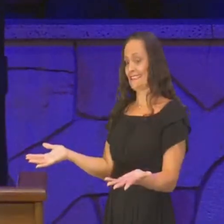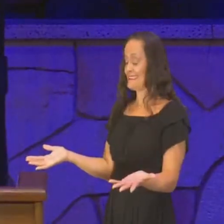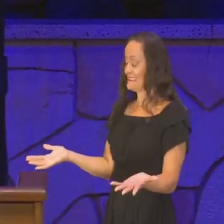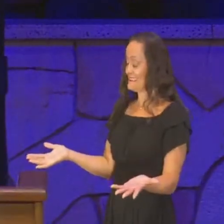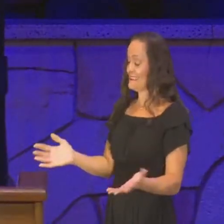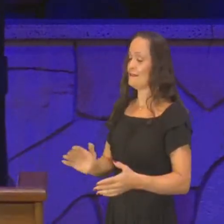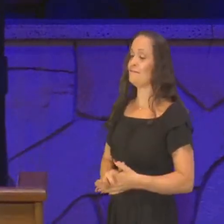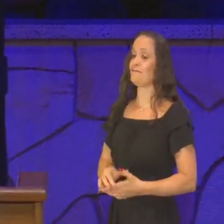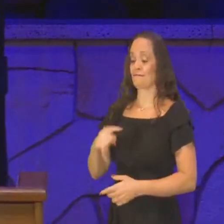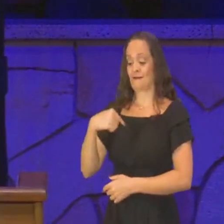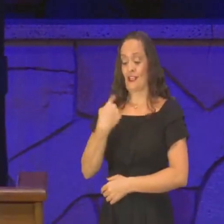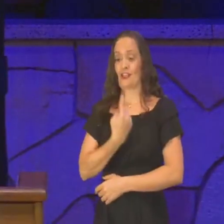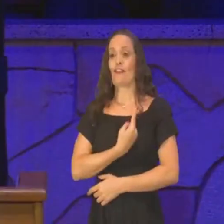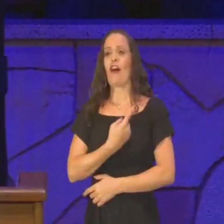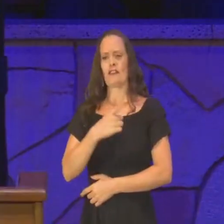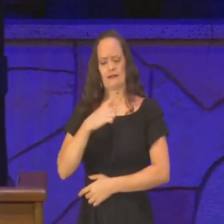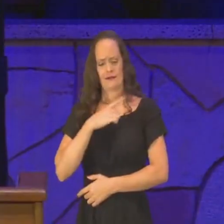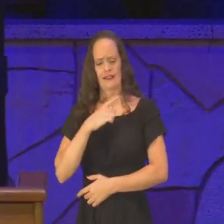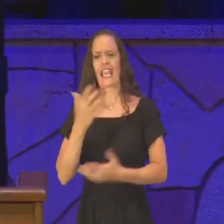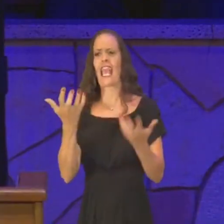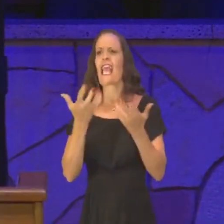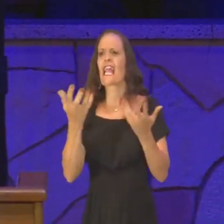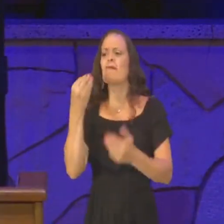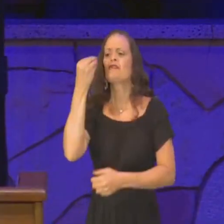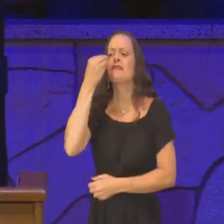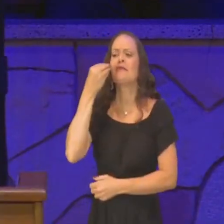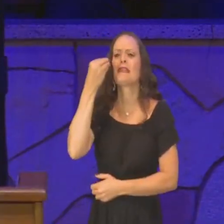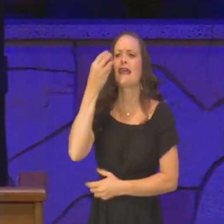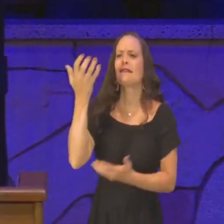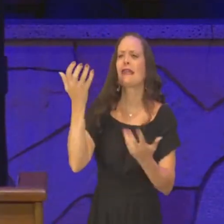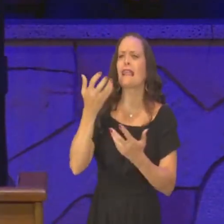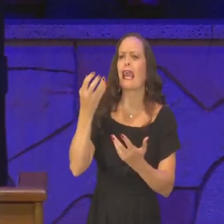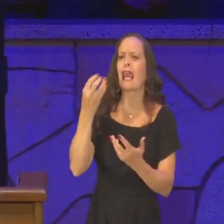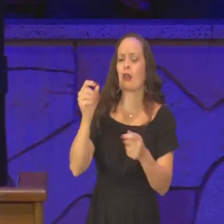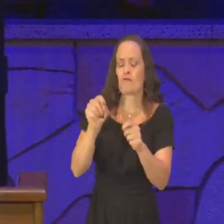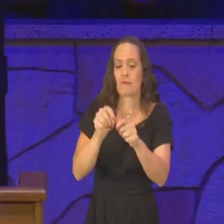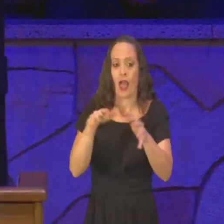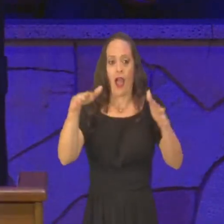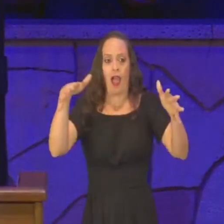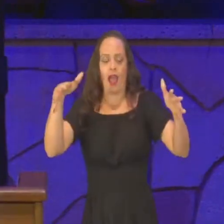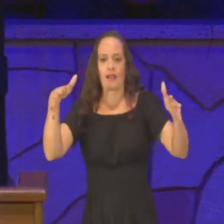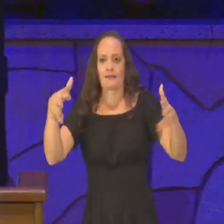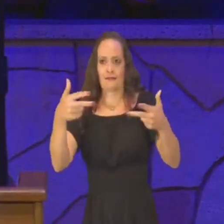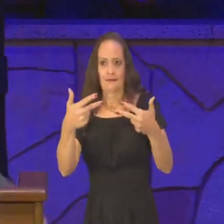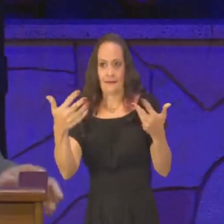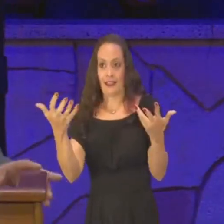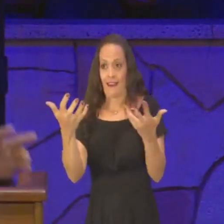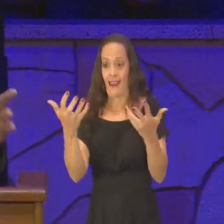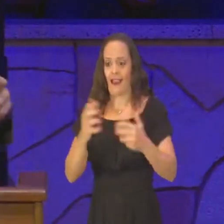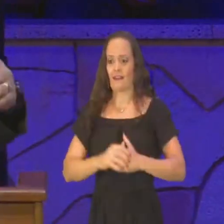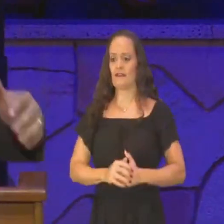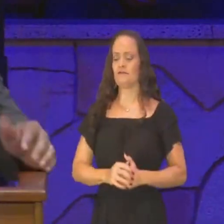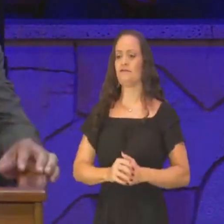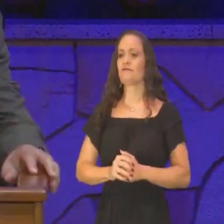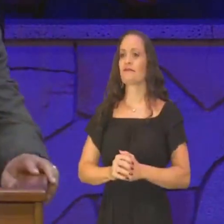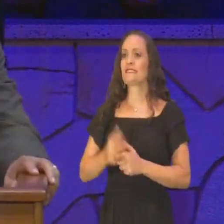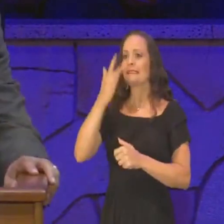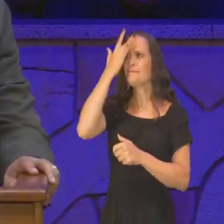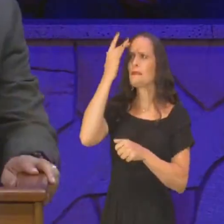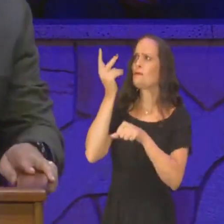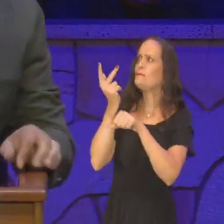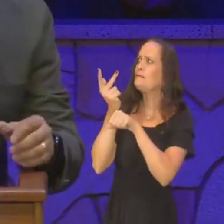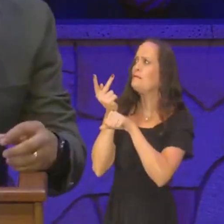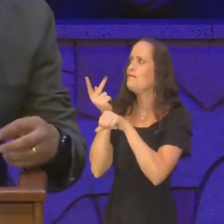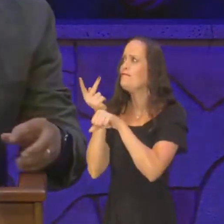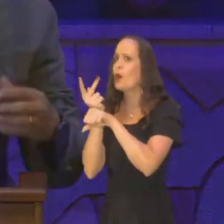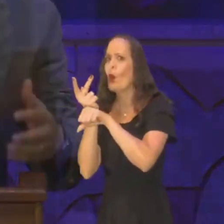Nós queremos ter experiências espirituais e sobrenaturais. Há pessoas que estão à procura de